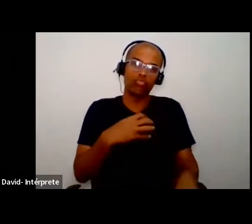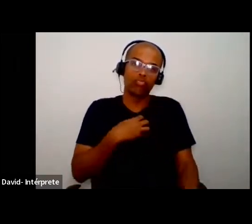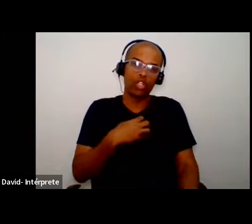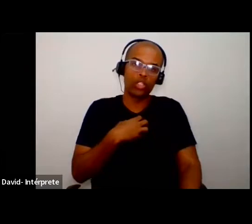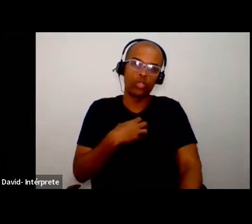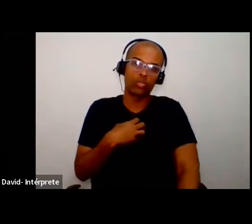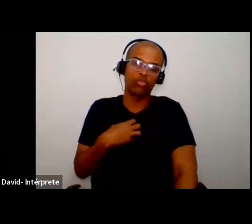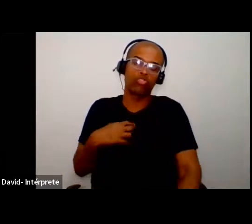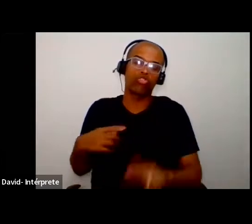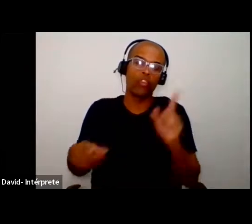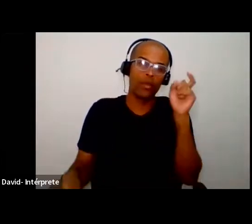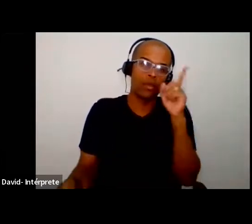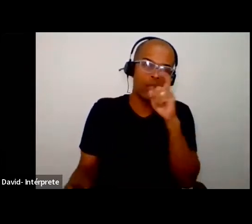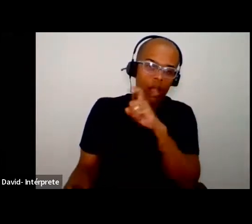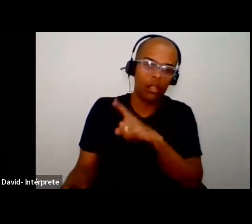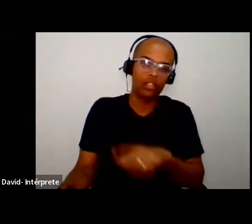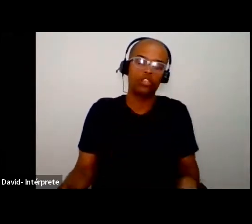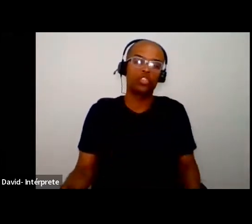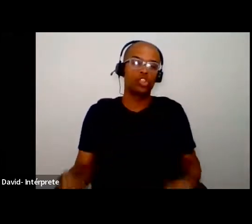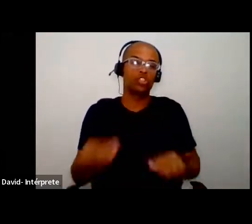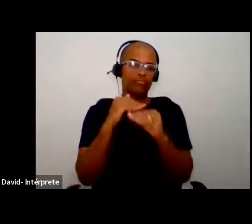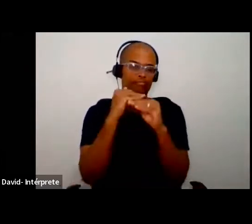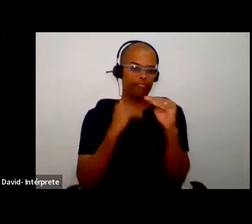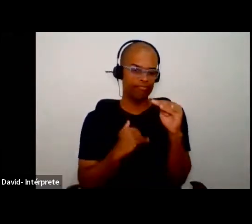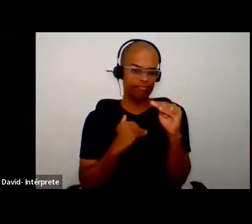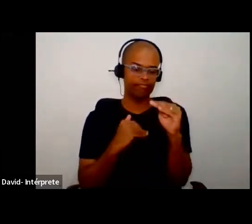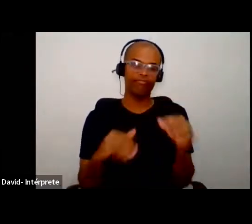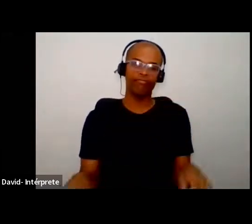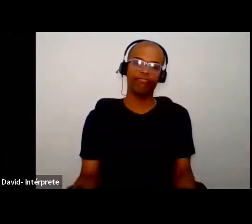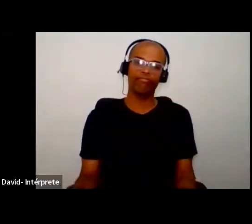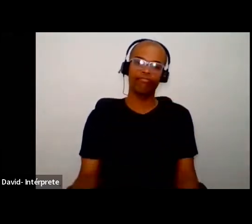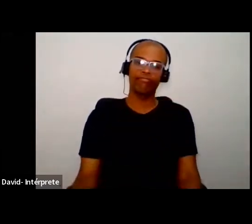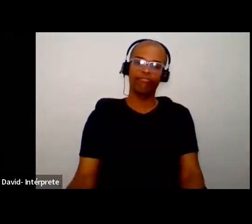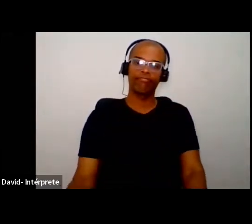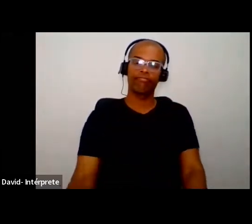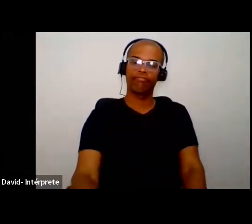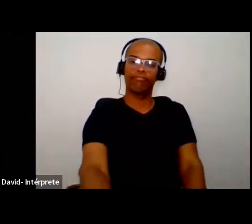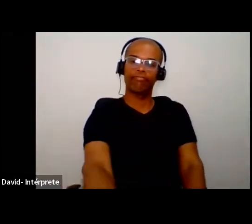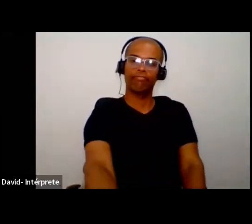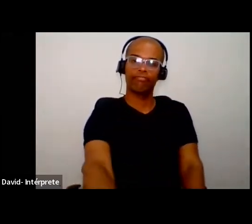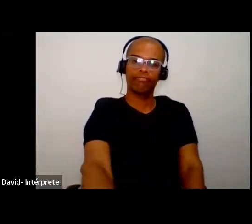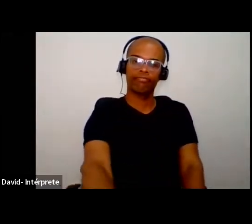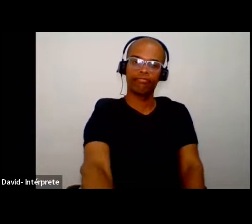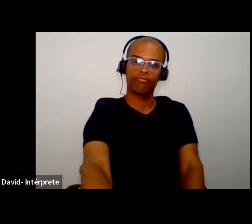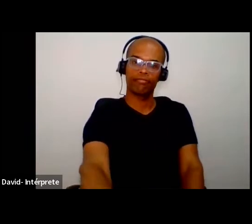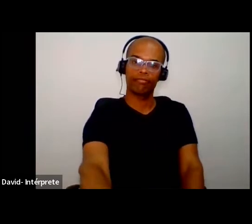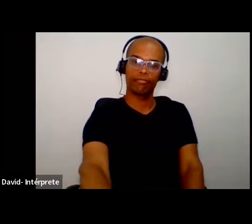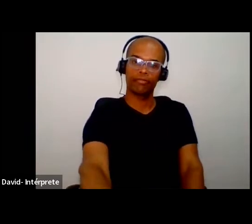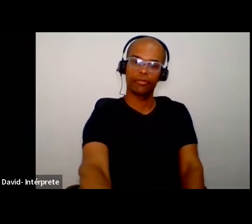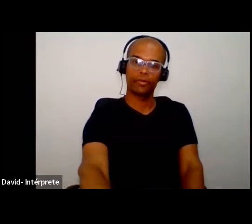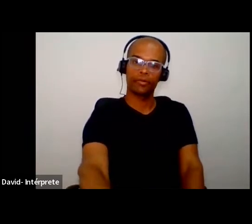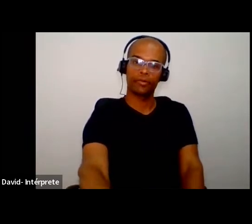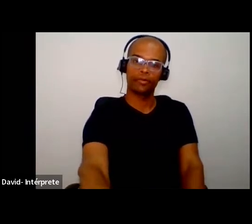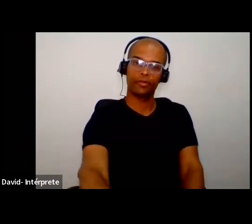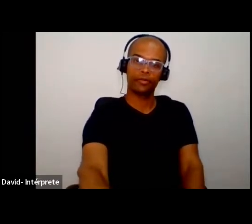de dificuldade, de desigualdade, né? De racismo,